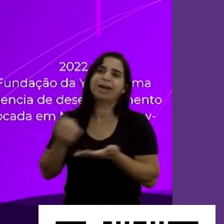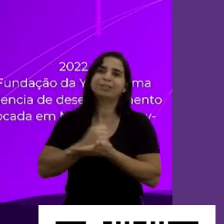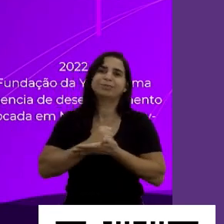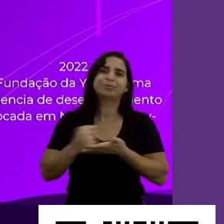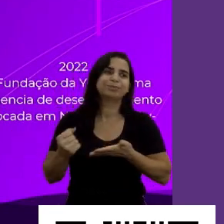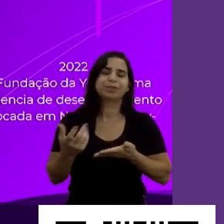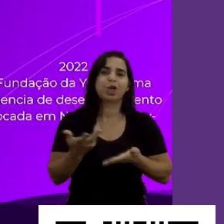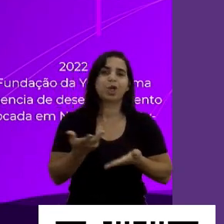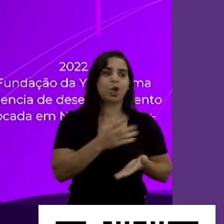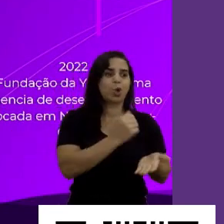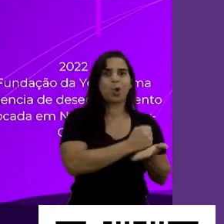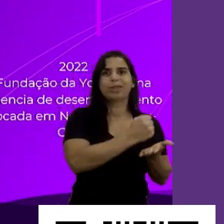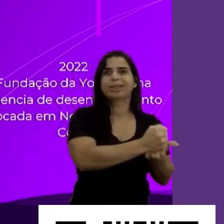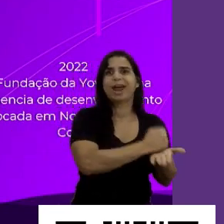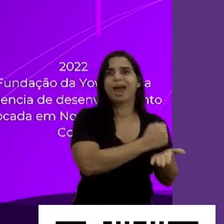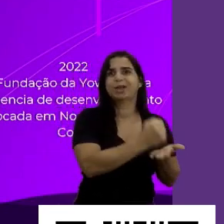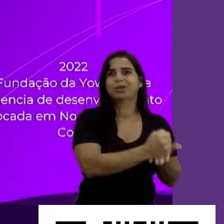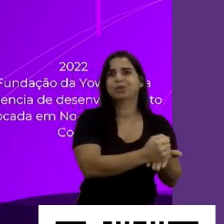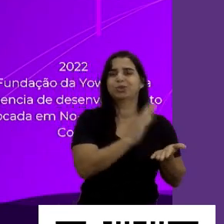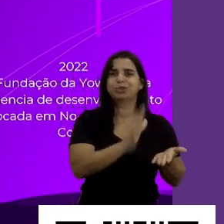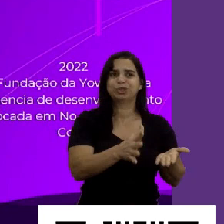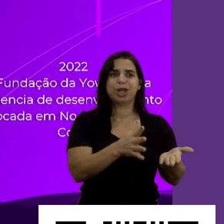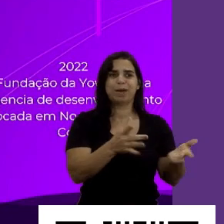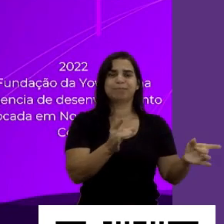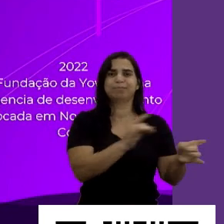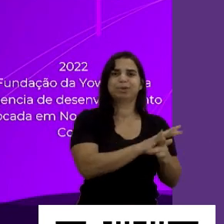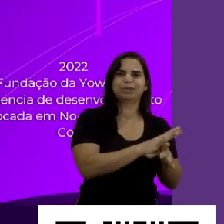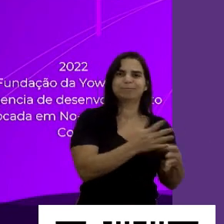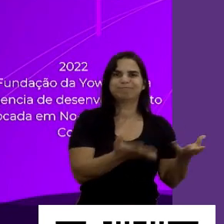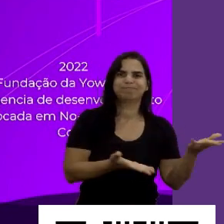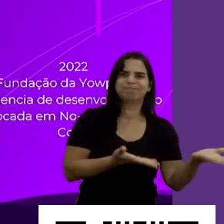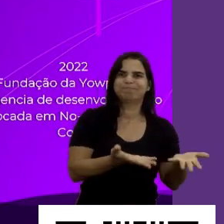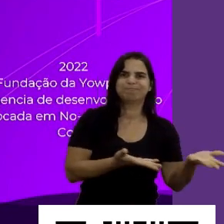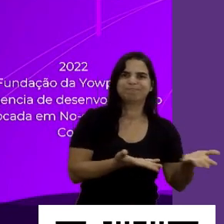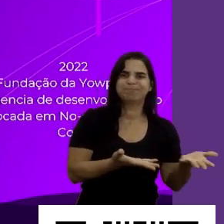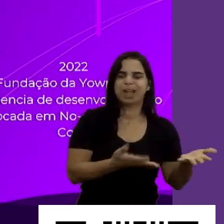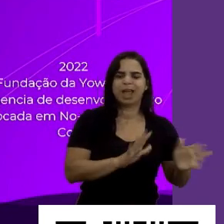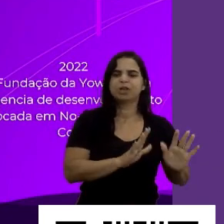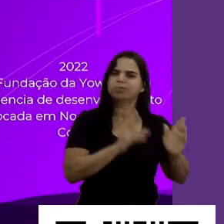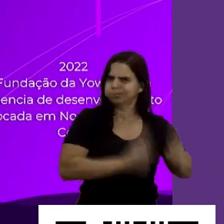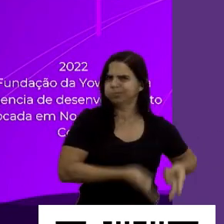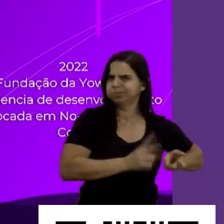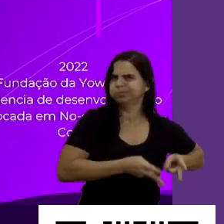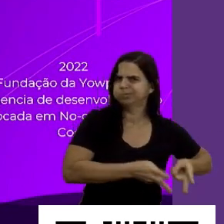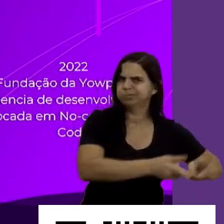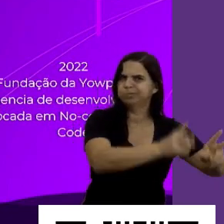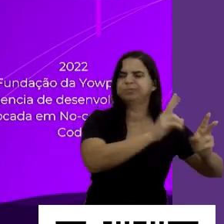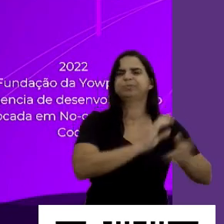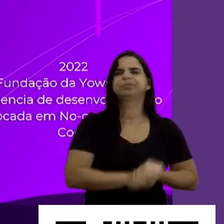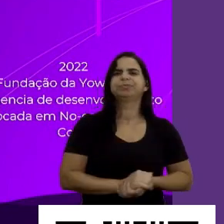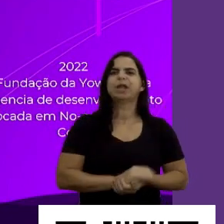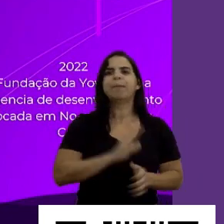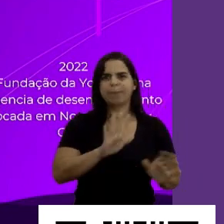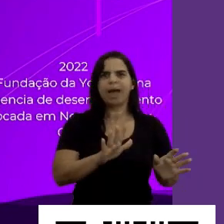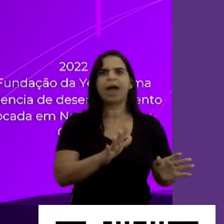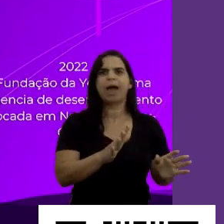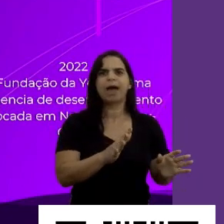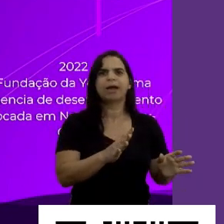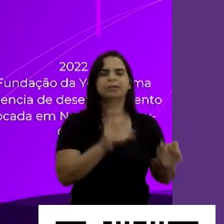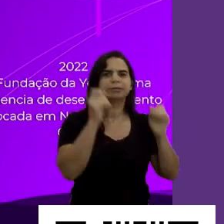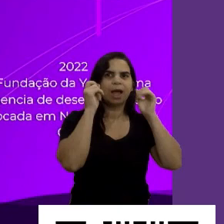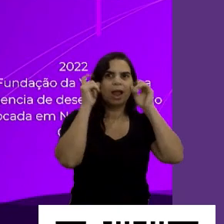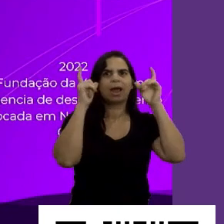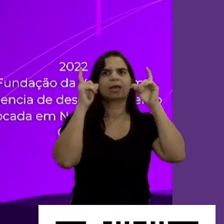é formalizado a gente não voltou atrás mas foi alertado pra gente que